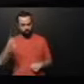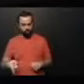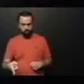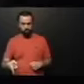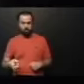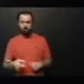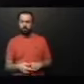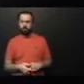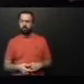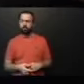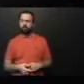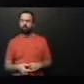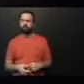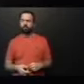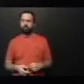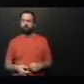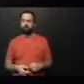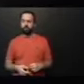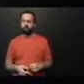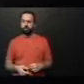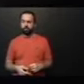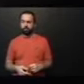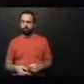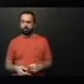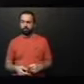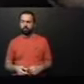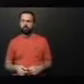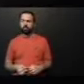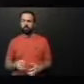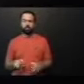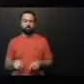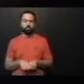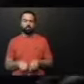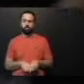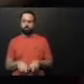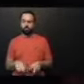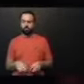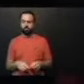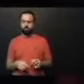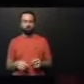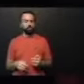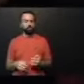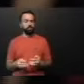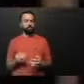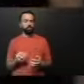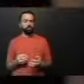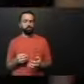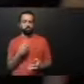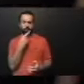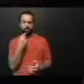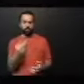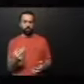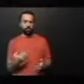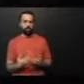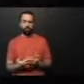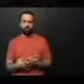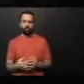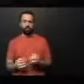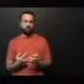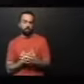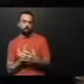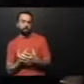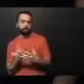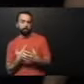indica ordem, tá? O pedido. Nós estudamos a língua, vitamina de frutas,